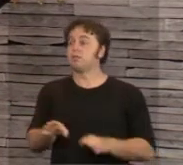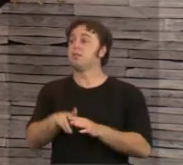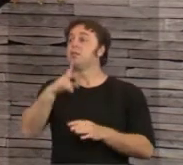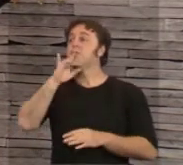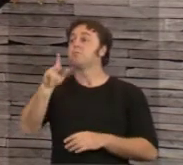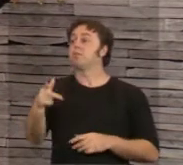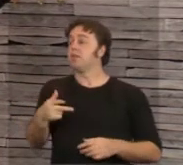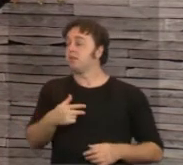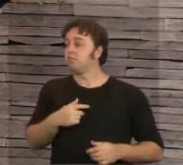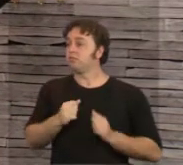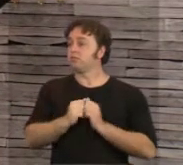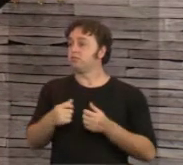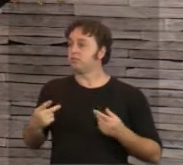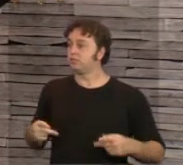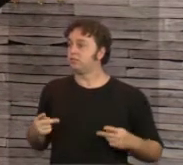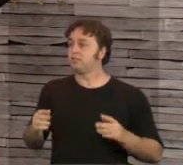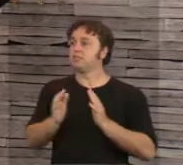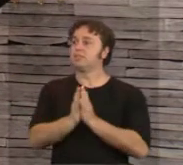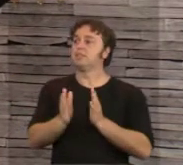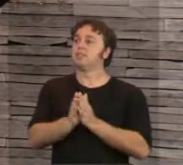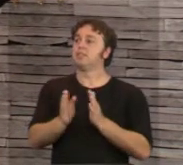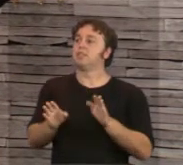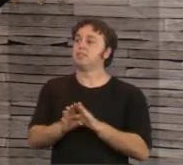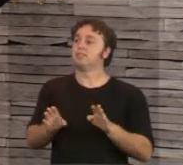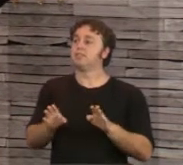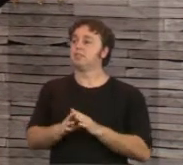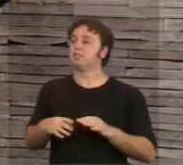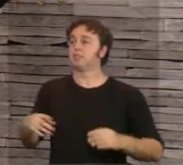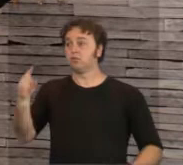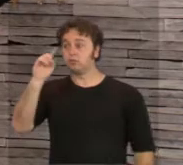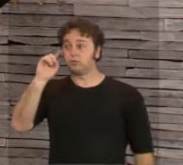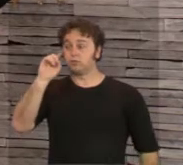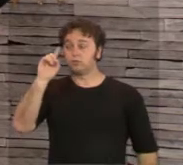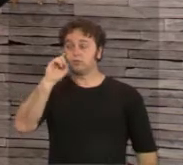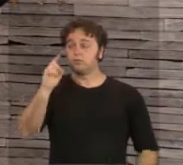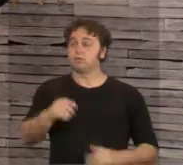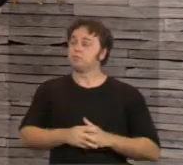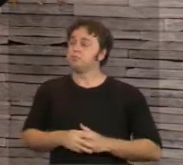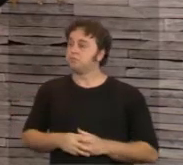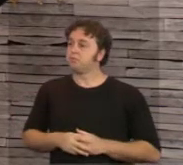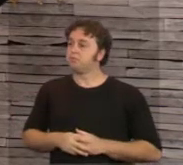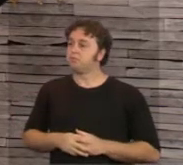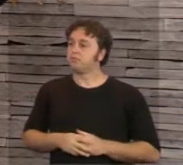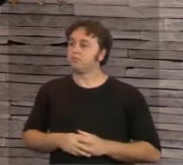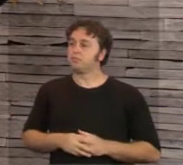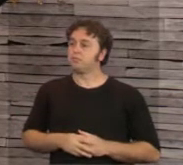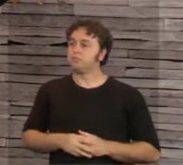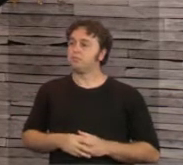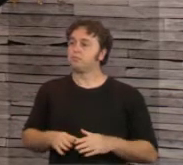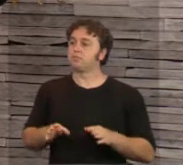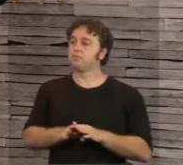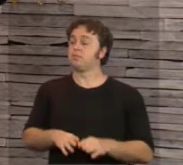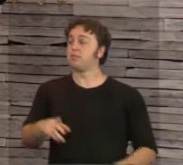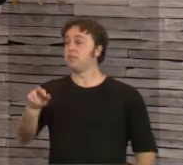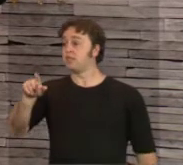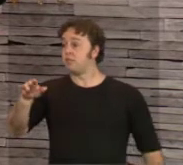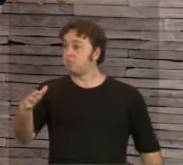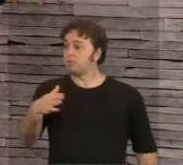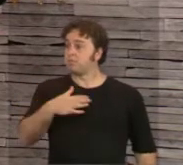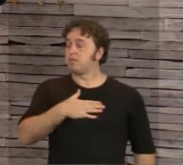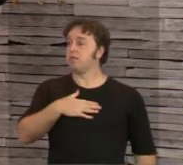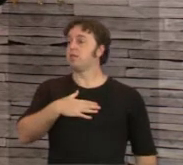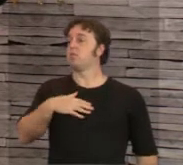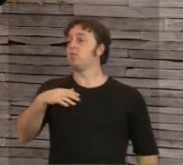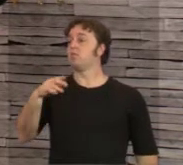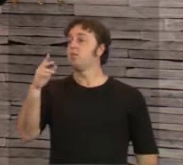junto comigo, rezando com você também, nós rezamos todo dia, que é o Luiz. Um abraço. A minha irmã Maria José, meu irmão